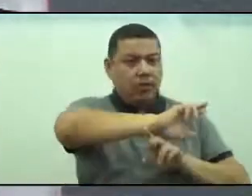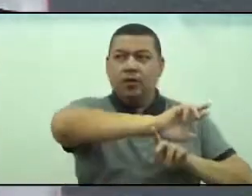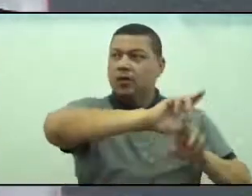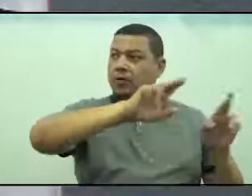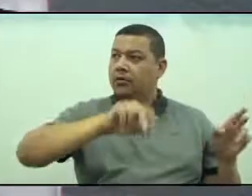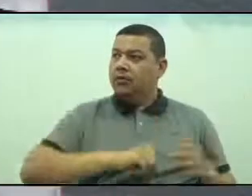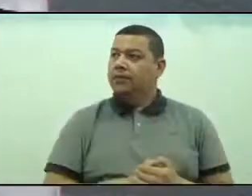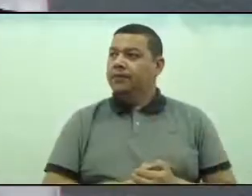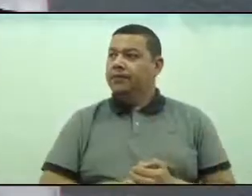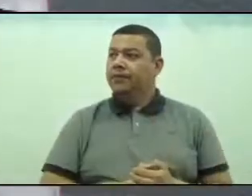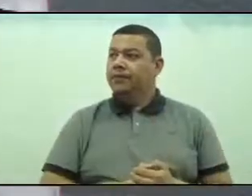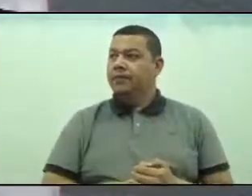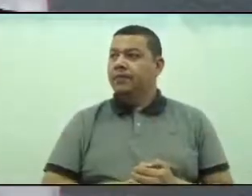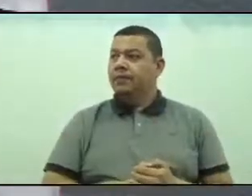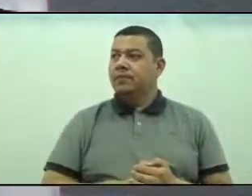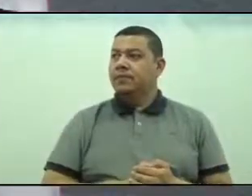inclusive,